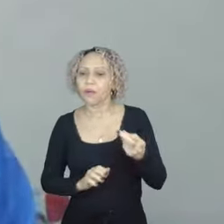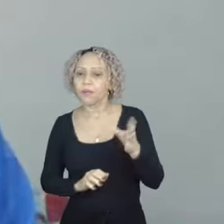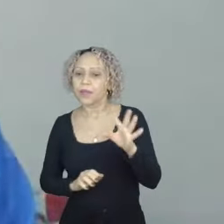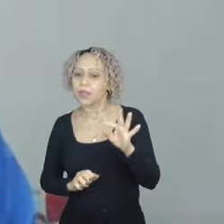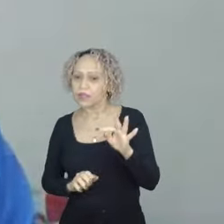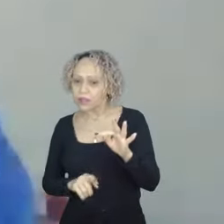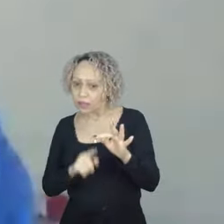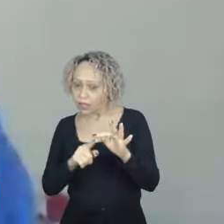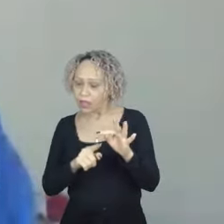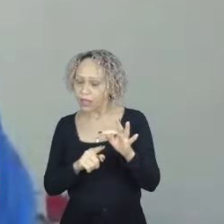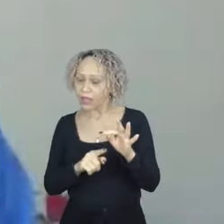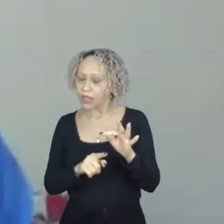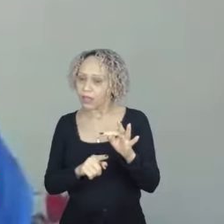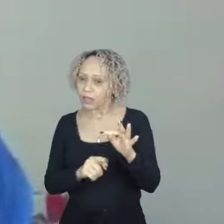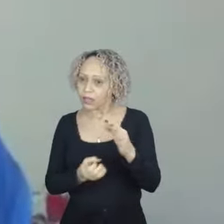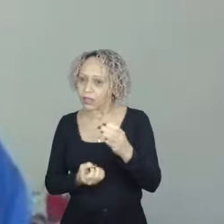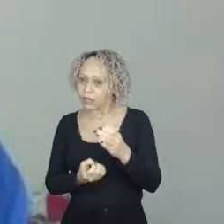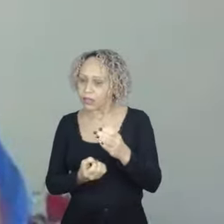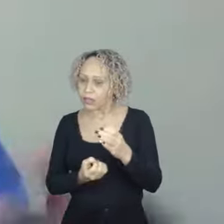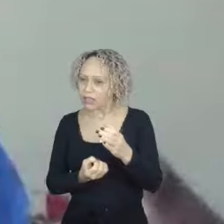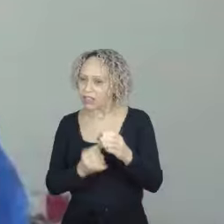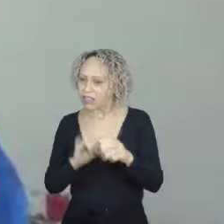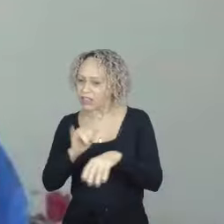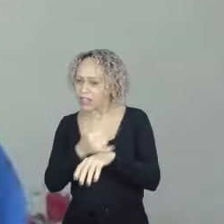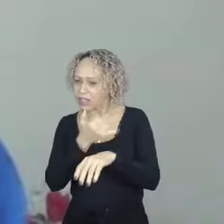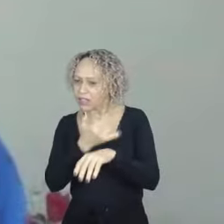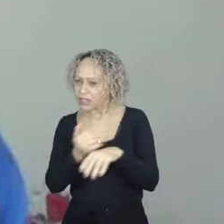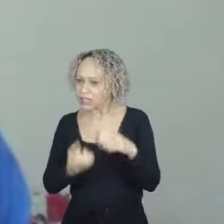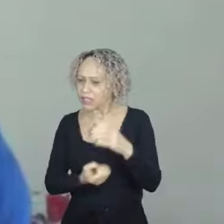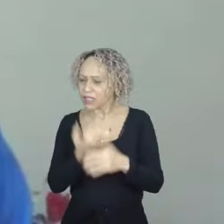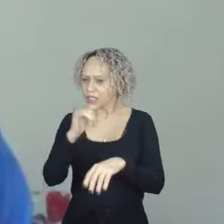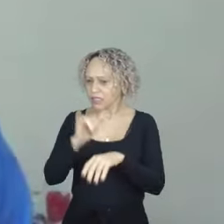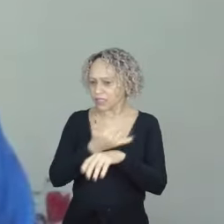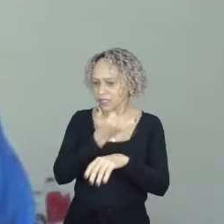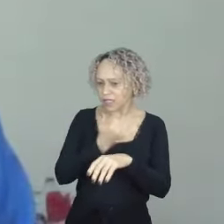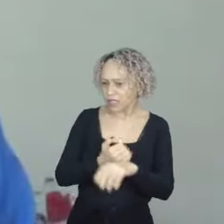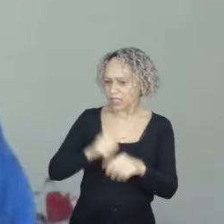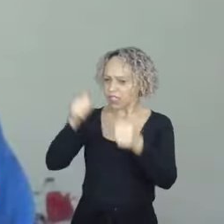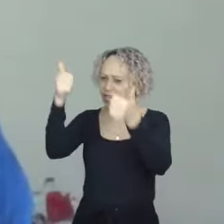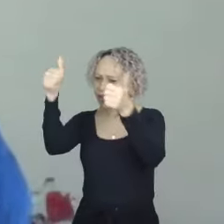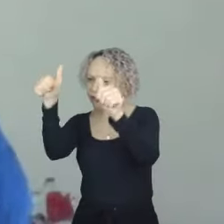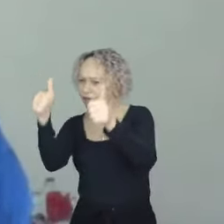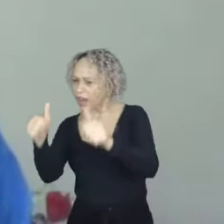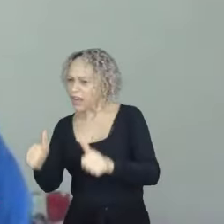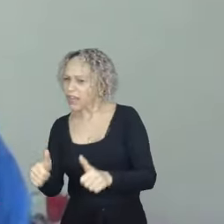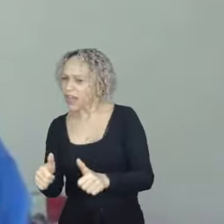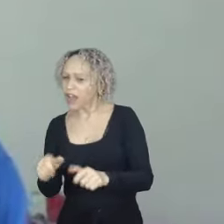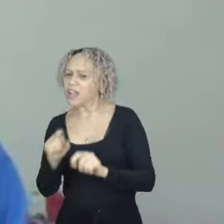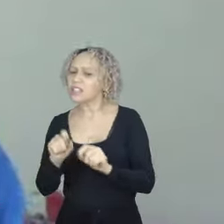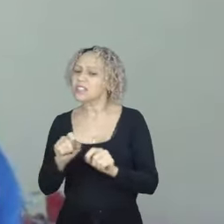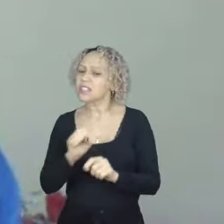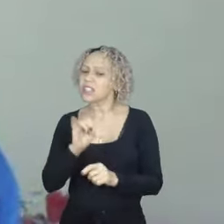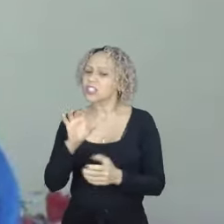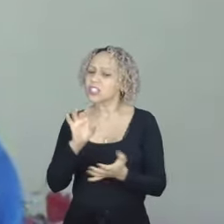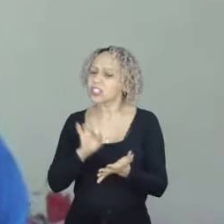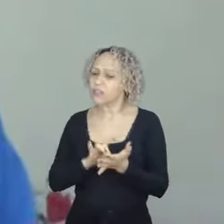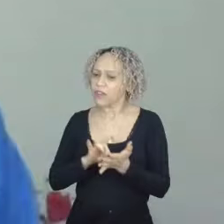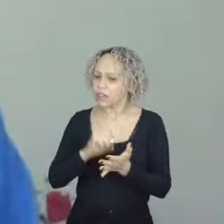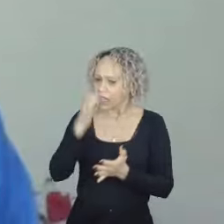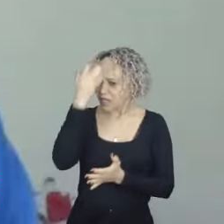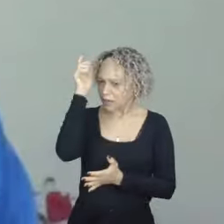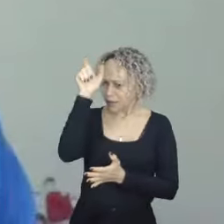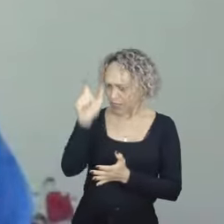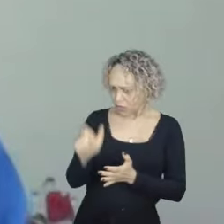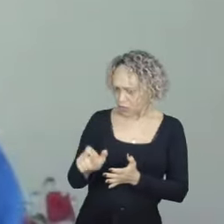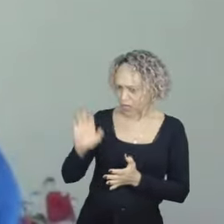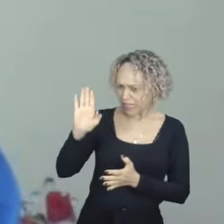demais partidos e dá um novo formato para que essa política, que na verdade é uma política